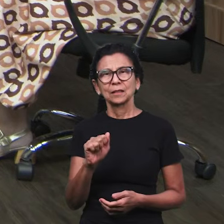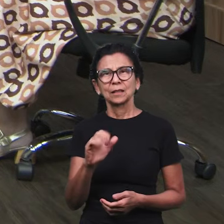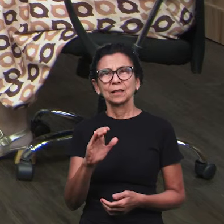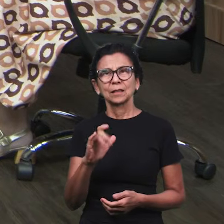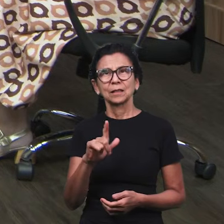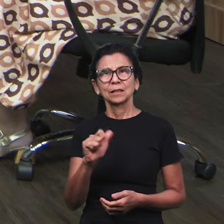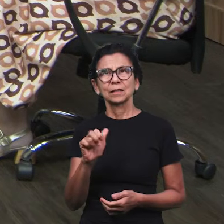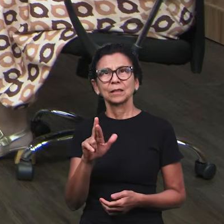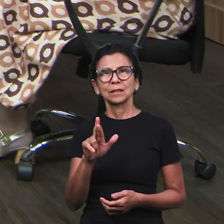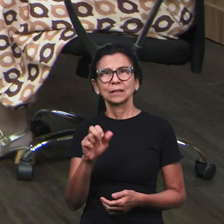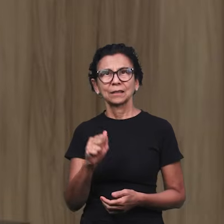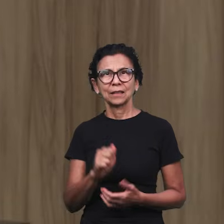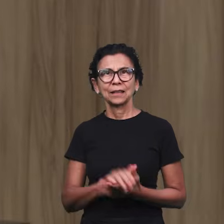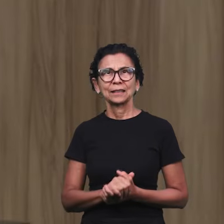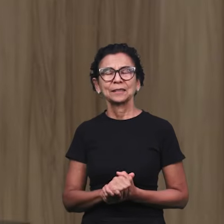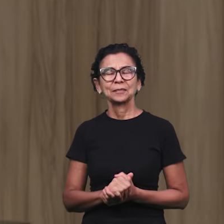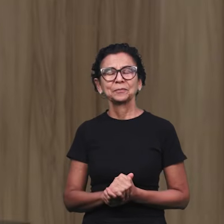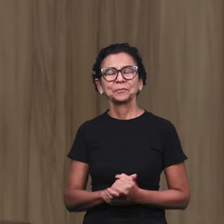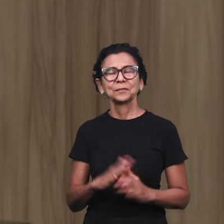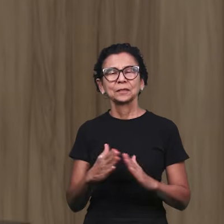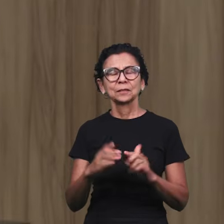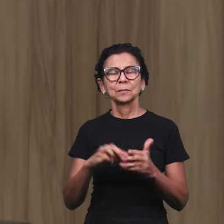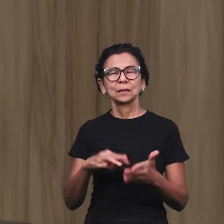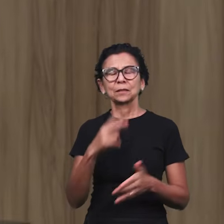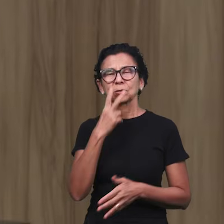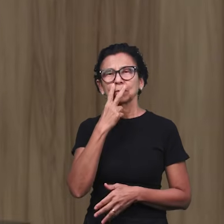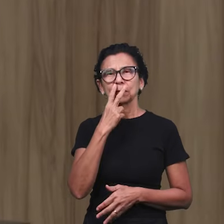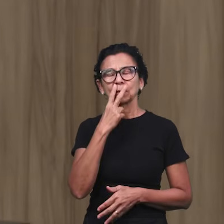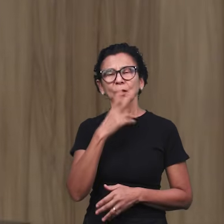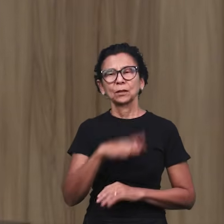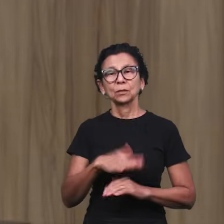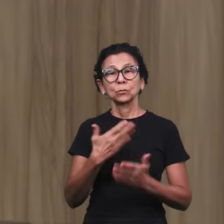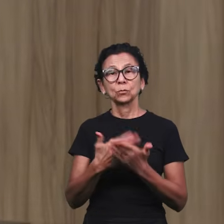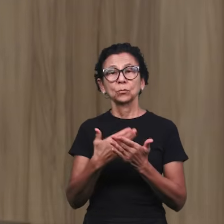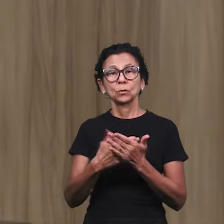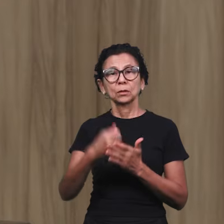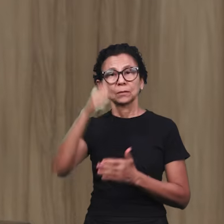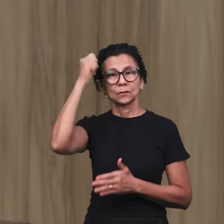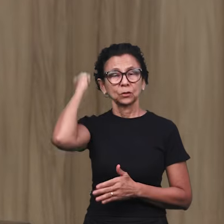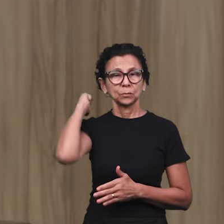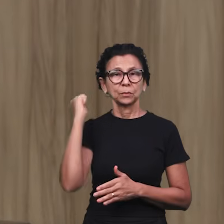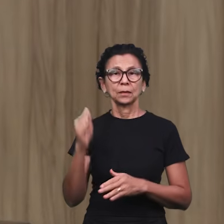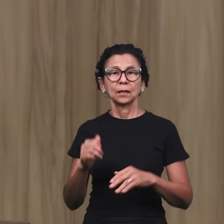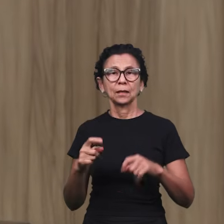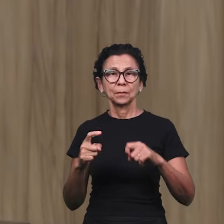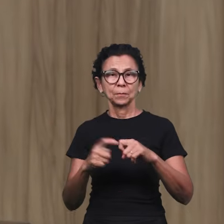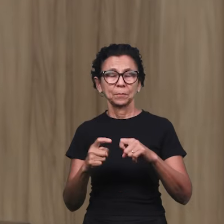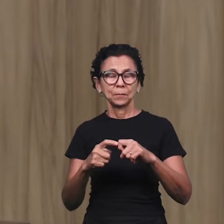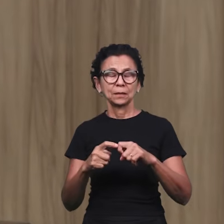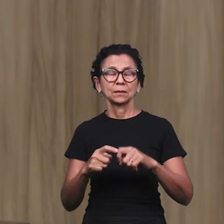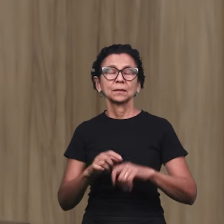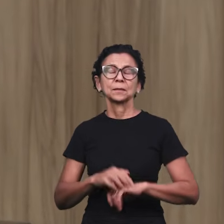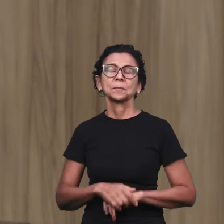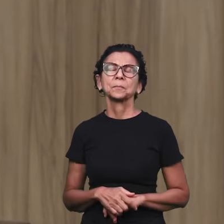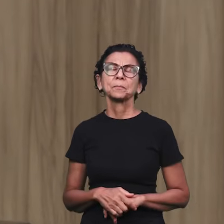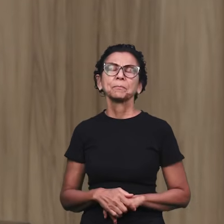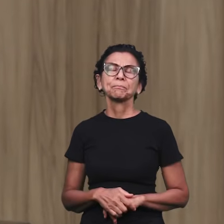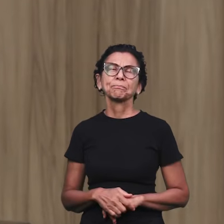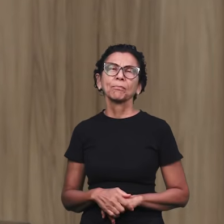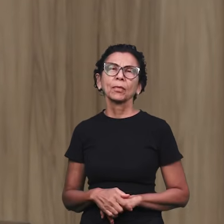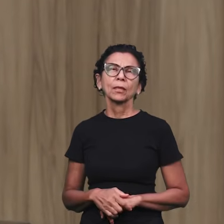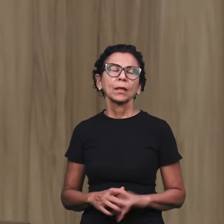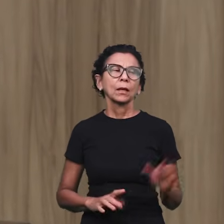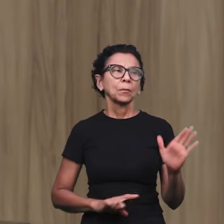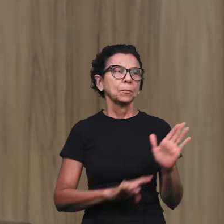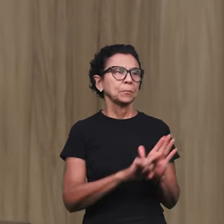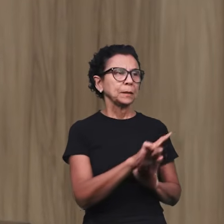de Camburi 3, do Ministério do Pastor Vicente, e eu tô me preparando para o vestibular de medicina. E a minha pergunta é, quais as características que o